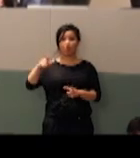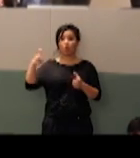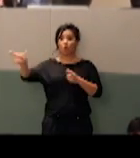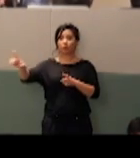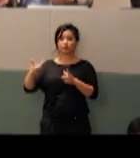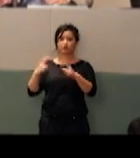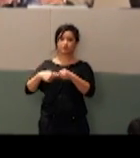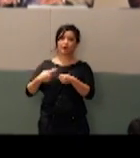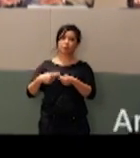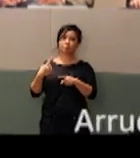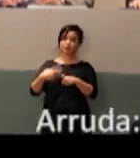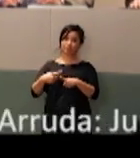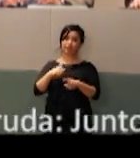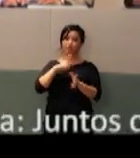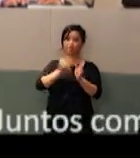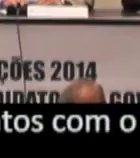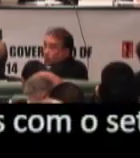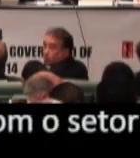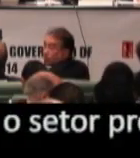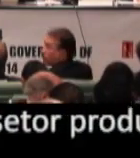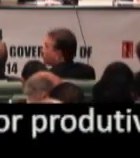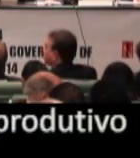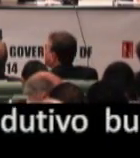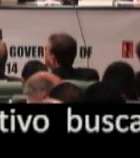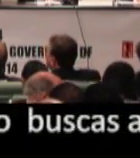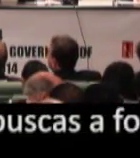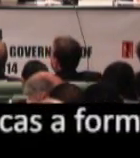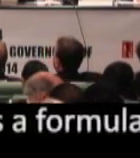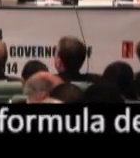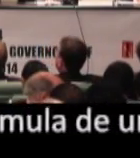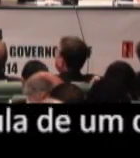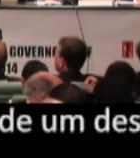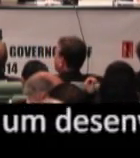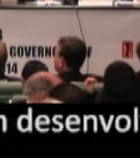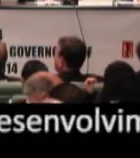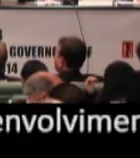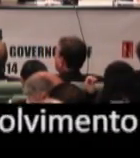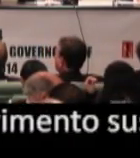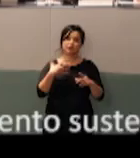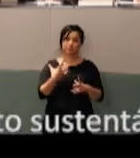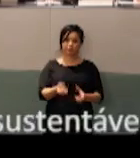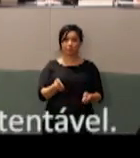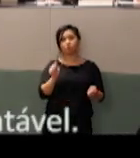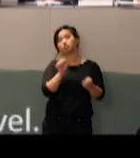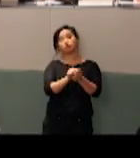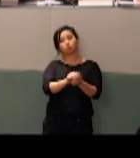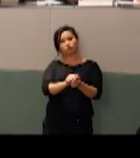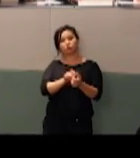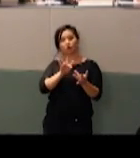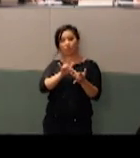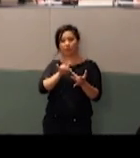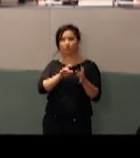nós podemos, juntos com o setor produtivo, buscar a fórmula de um desenvolvimento econômico sustentável. Muito obrigada. Agora